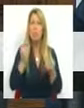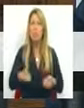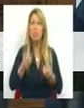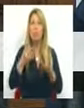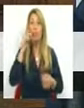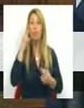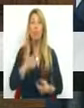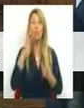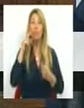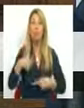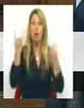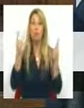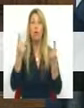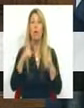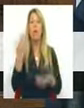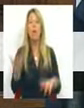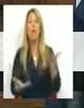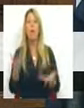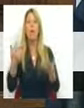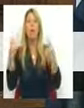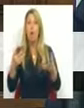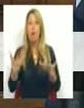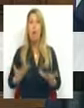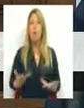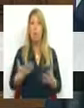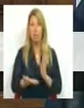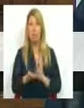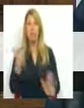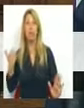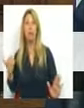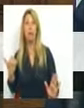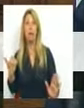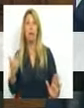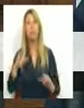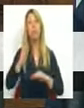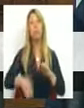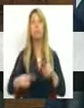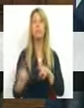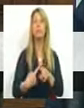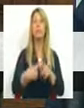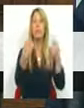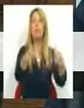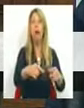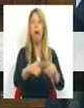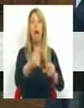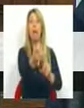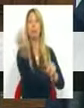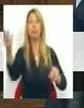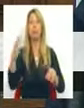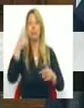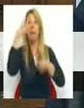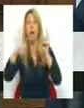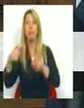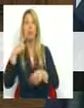um balanço que estava claramente carregado de um peso que lhe foi extraído se tornou atrativo para um conjunto de concorrentes, para um conjunto de